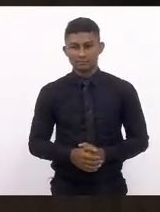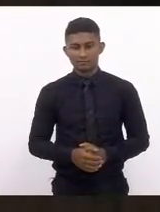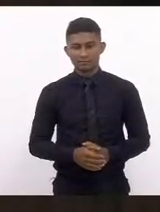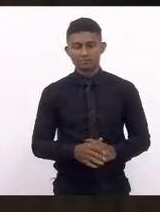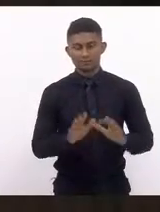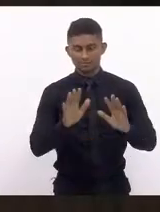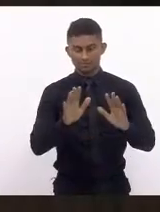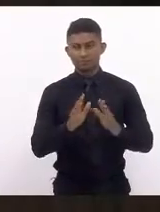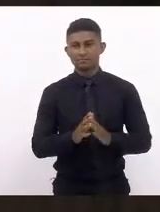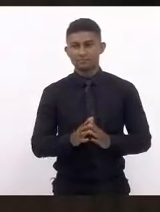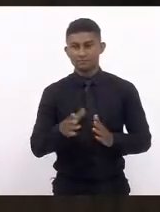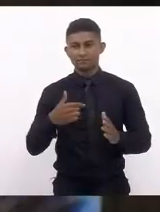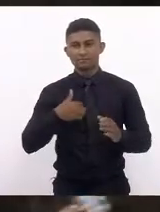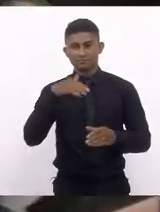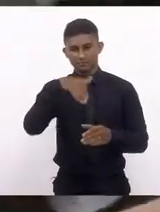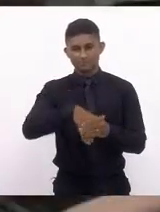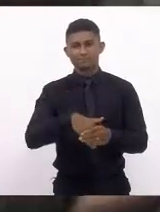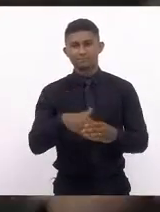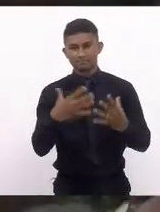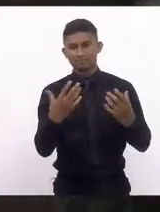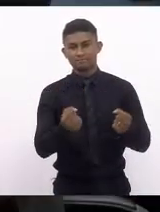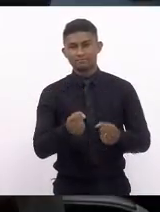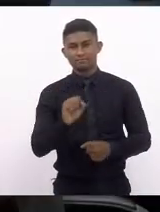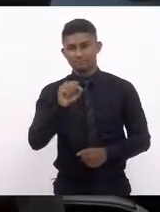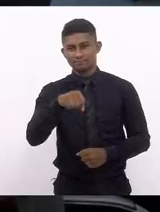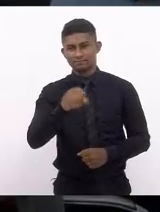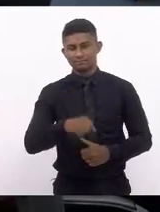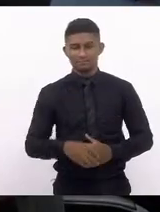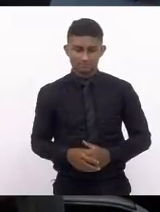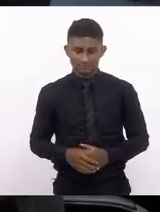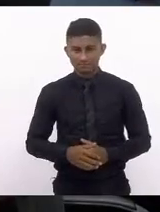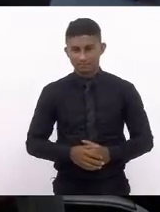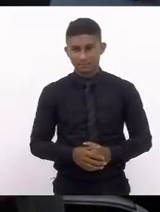é só Presidente tô votando favorável à